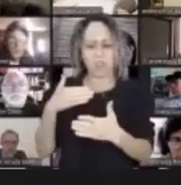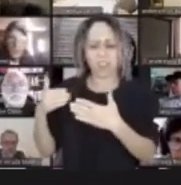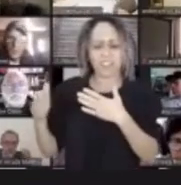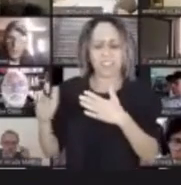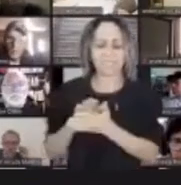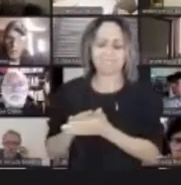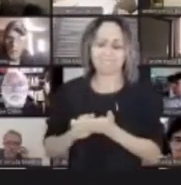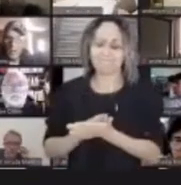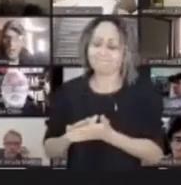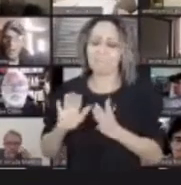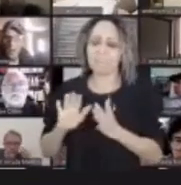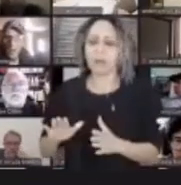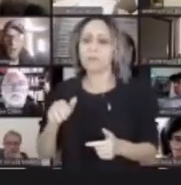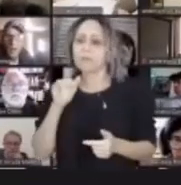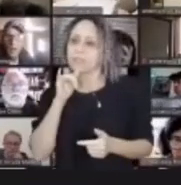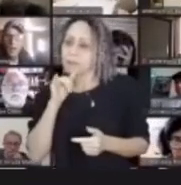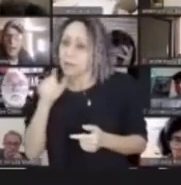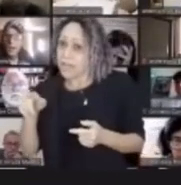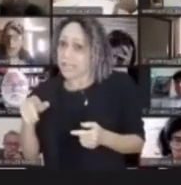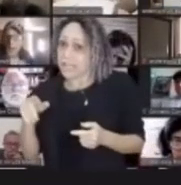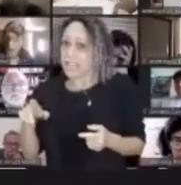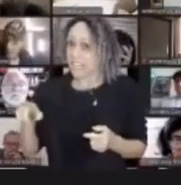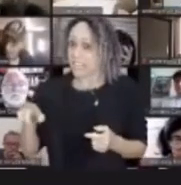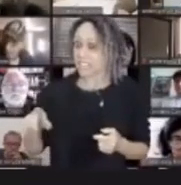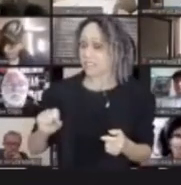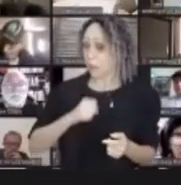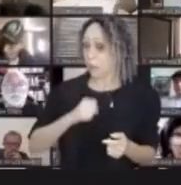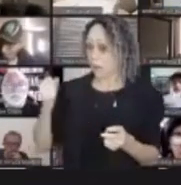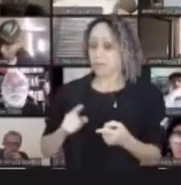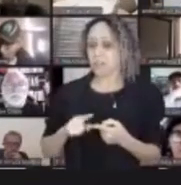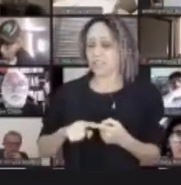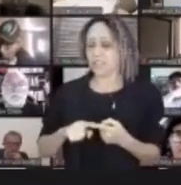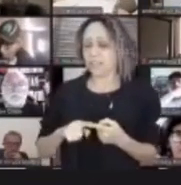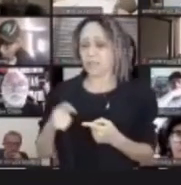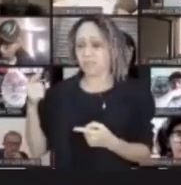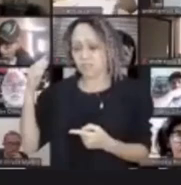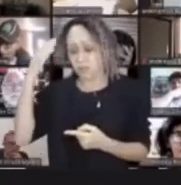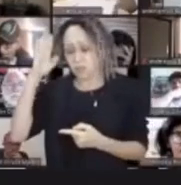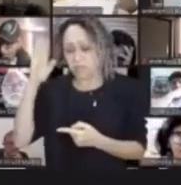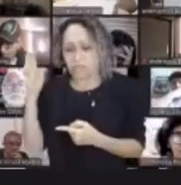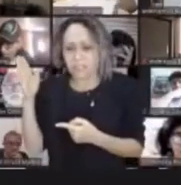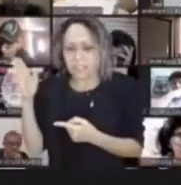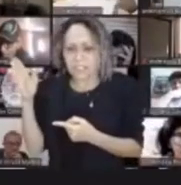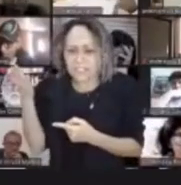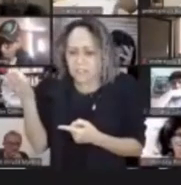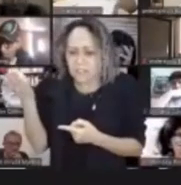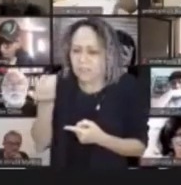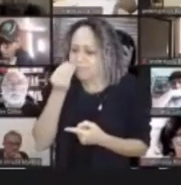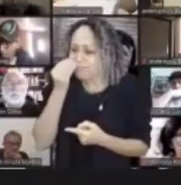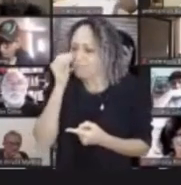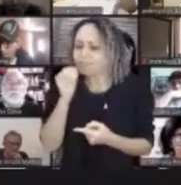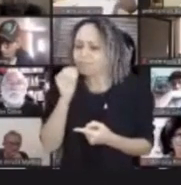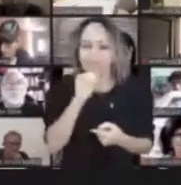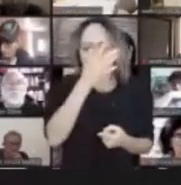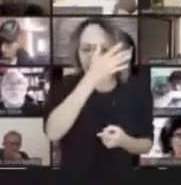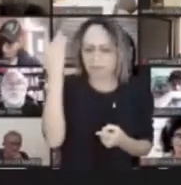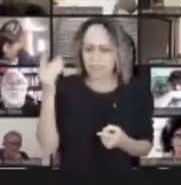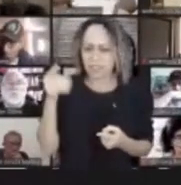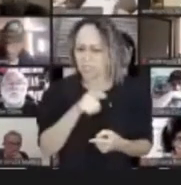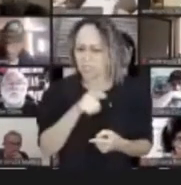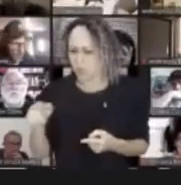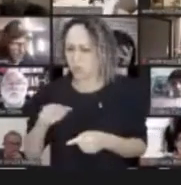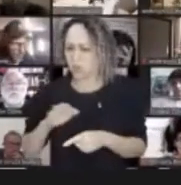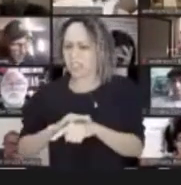do Bolsonaro, a covardia que ele fez. E eu ouso, a vocês que sabem muito mais do que eu, dizer que a gente tinha que centrar